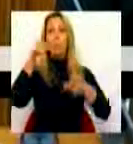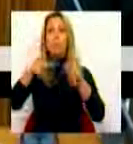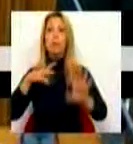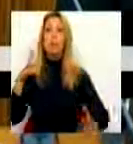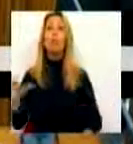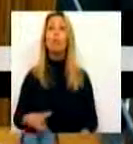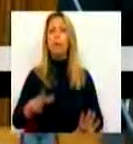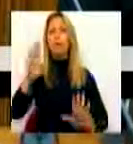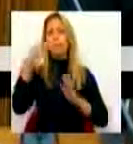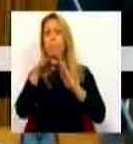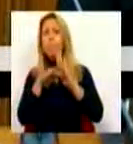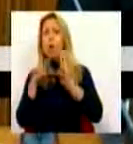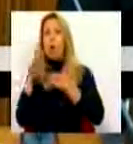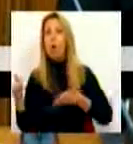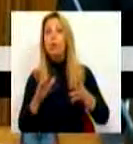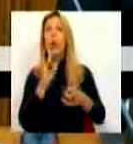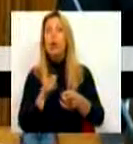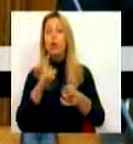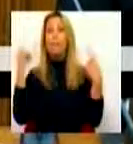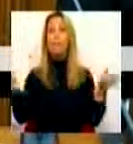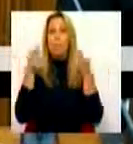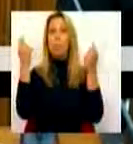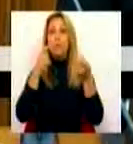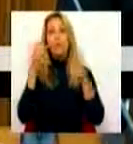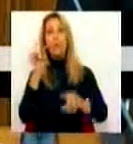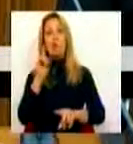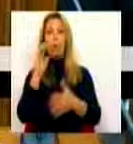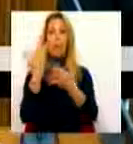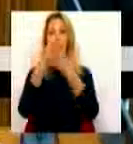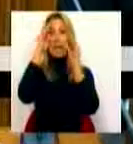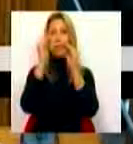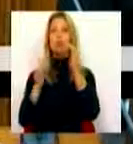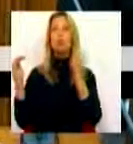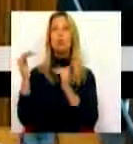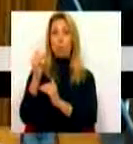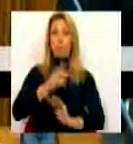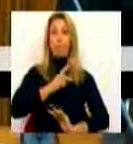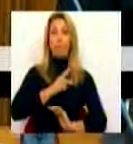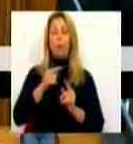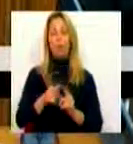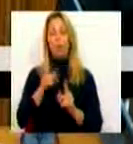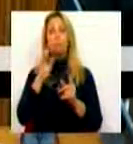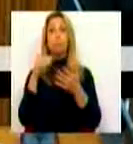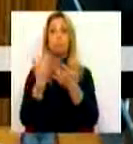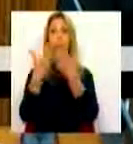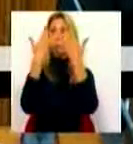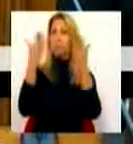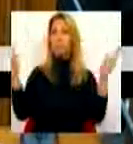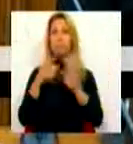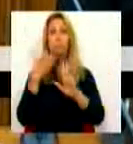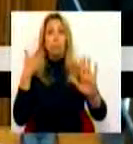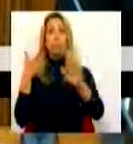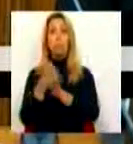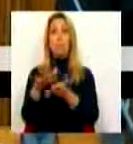orientadores a promoção e valorização do ensino superior. Democratizar a formação superior e alargar a base social de